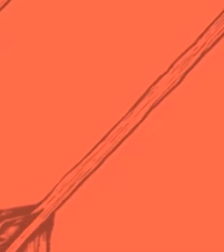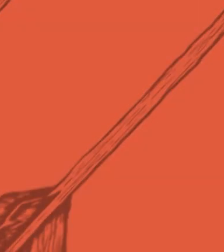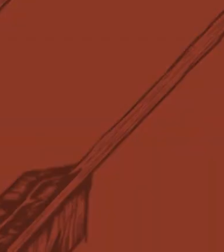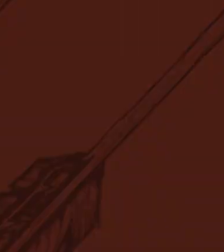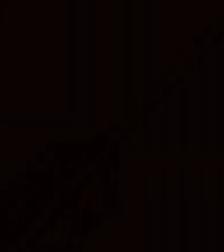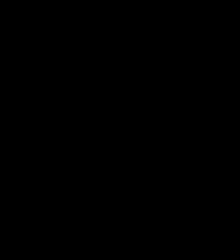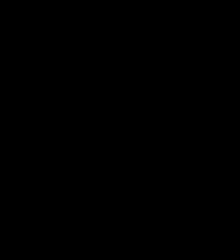direção m